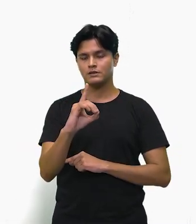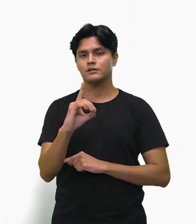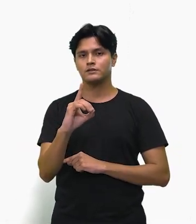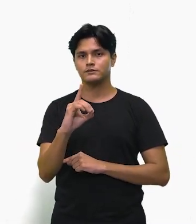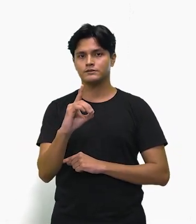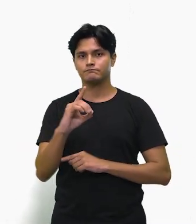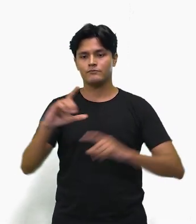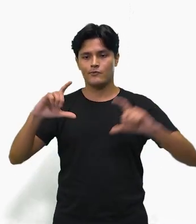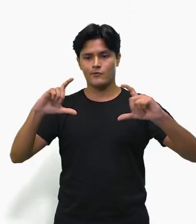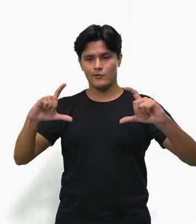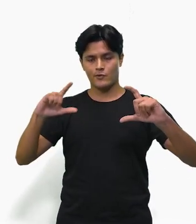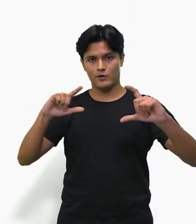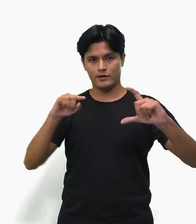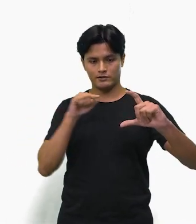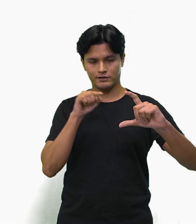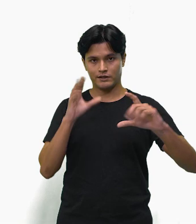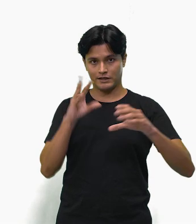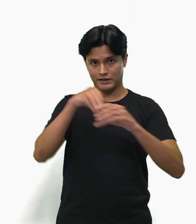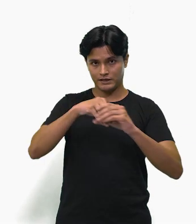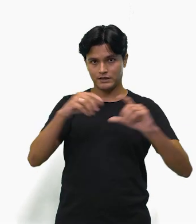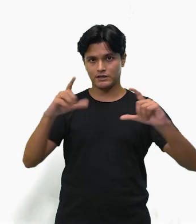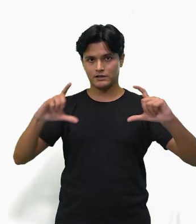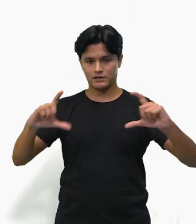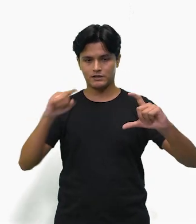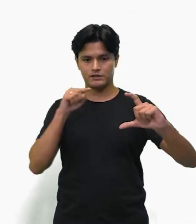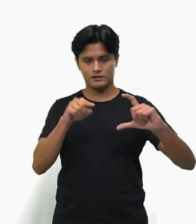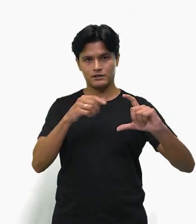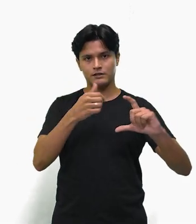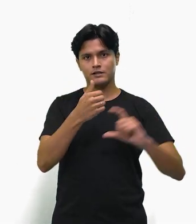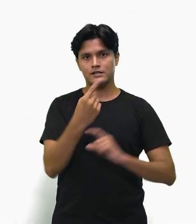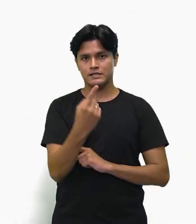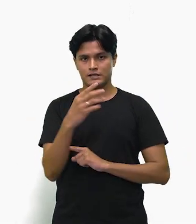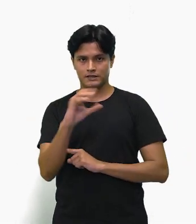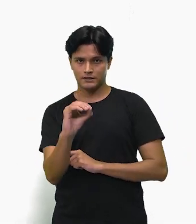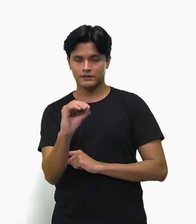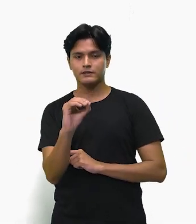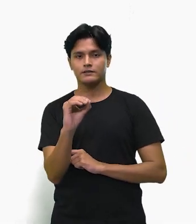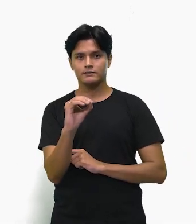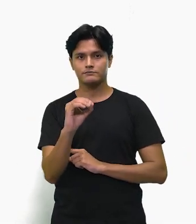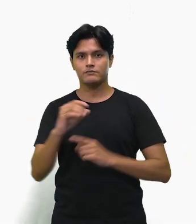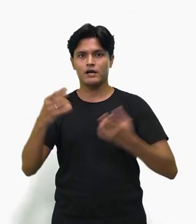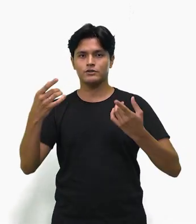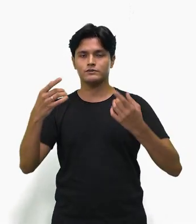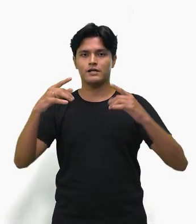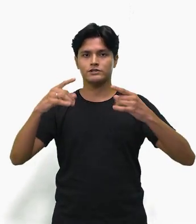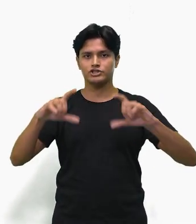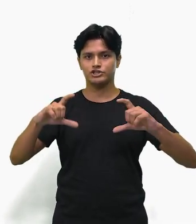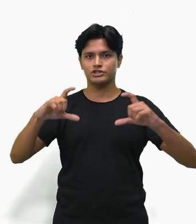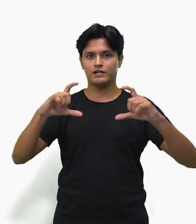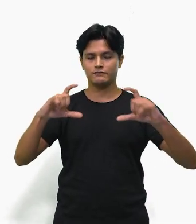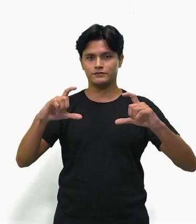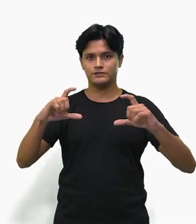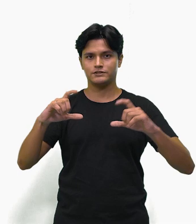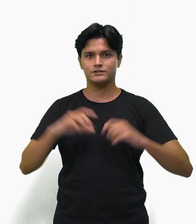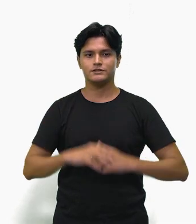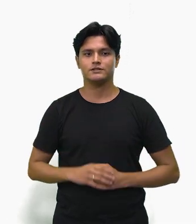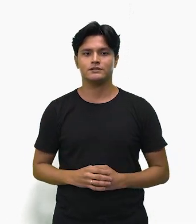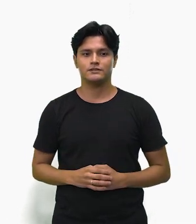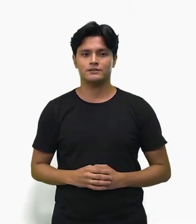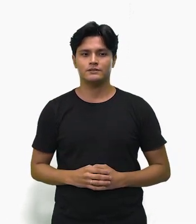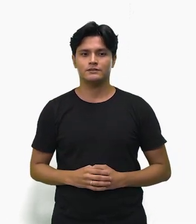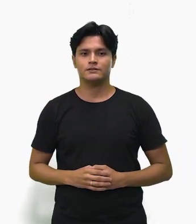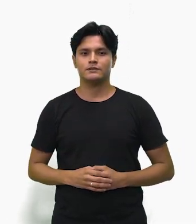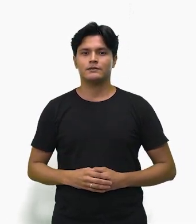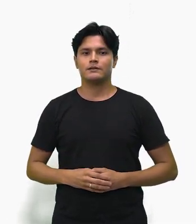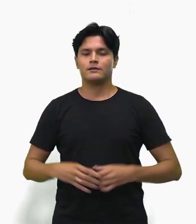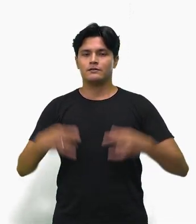entre parênteses o número 10 e nós vamos colocar aqui entre chaves, porque eu estou falando de conjunto, o conjunto